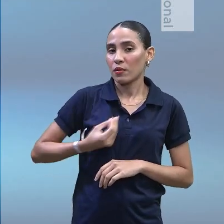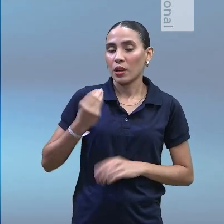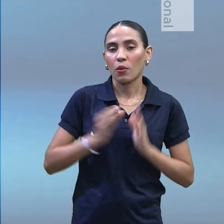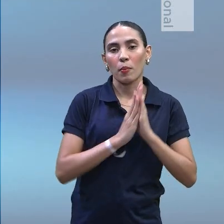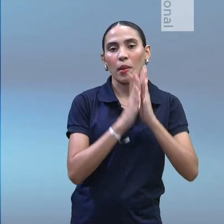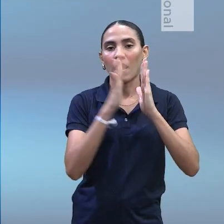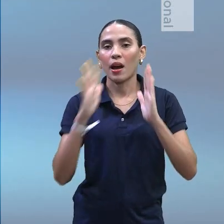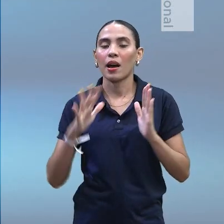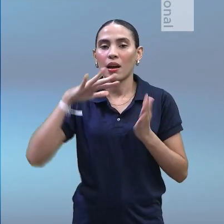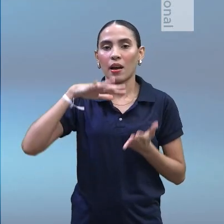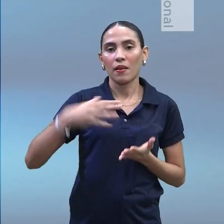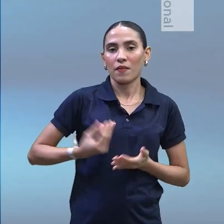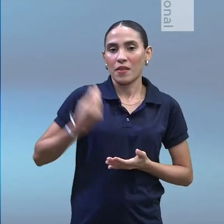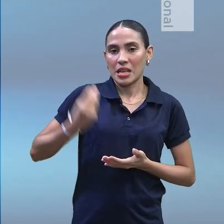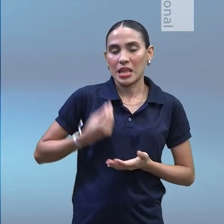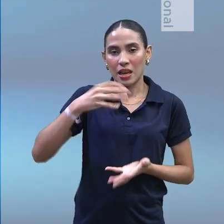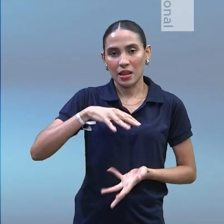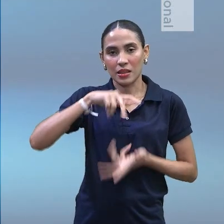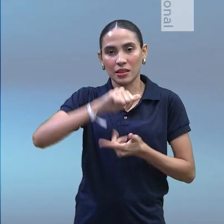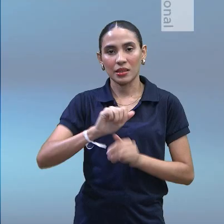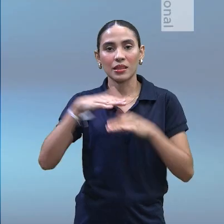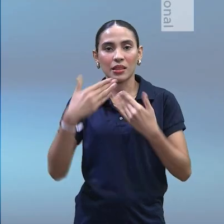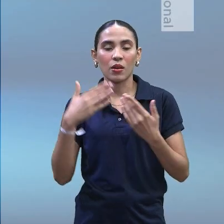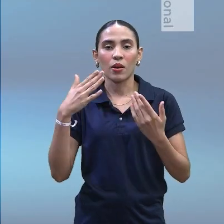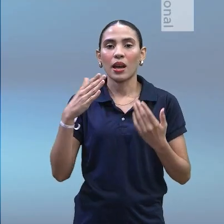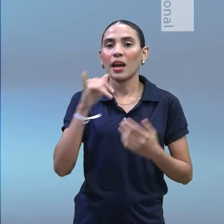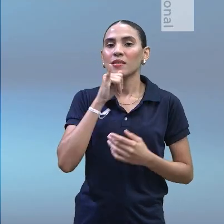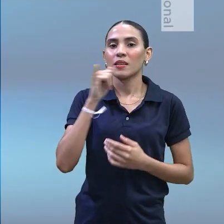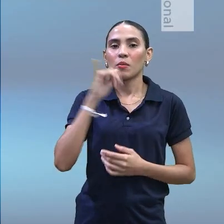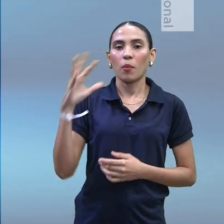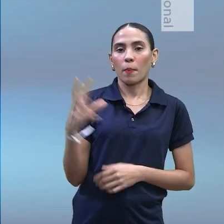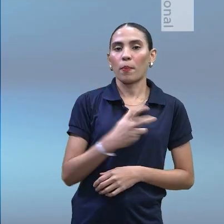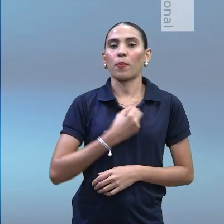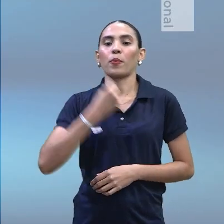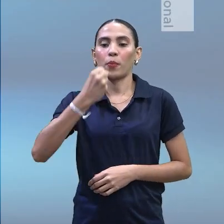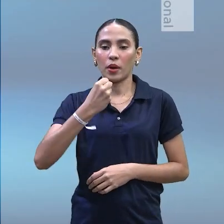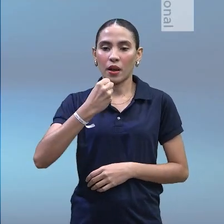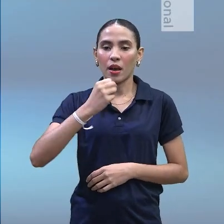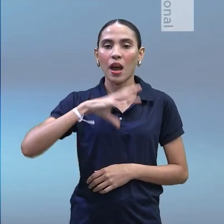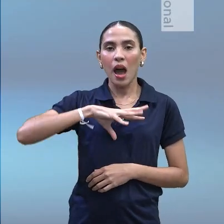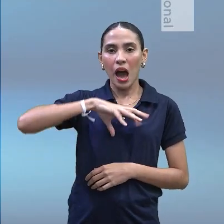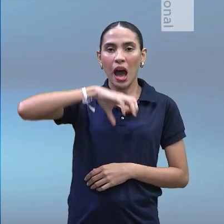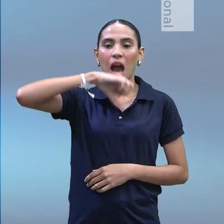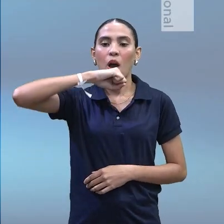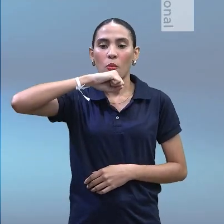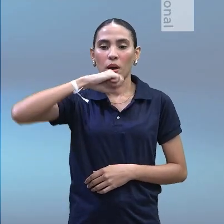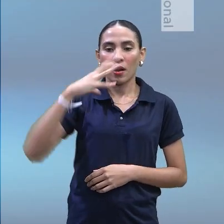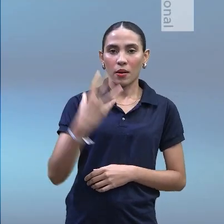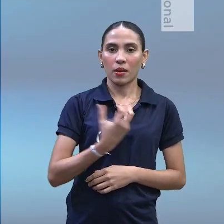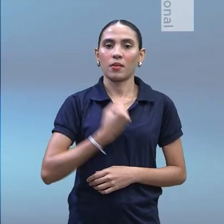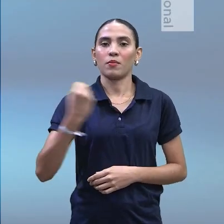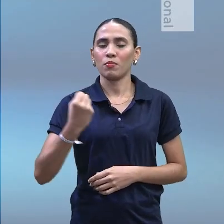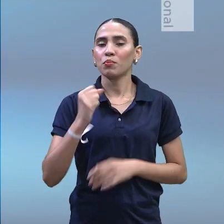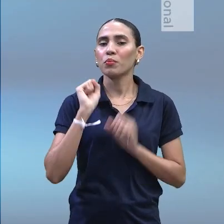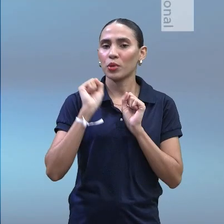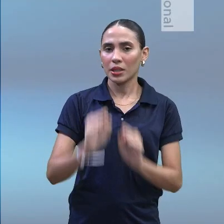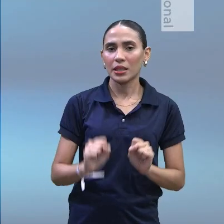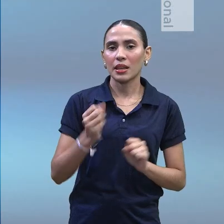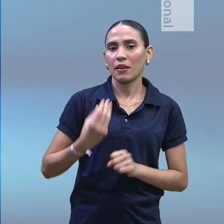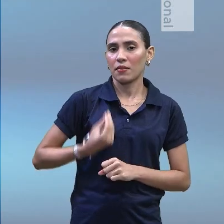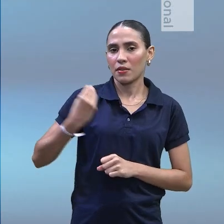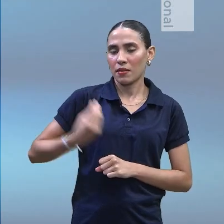viver nessa terra, né? Então, é roubada a vida dela, né? Ela poderia viver outras coisas boas também, não